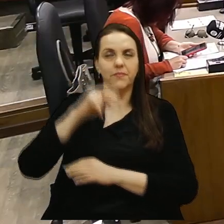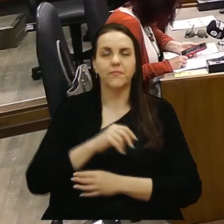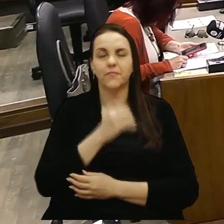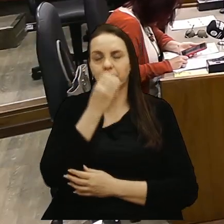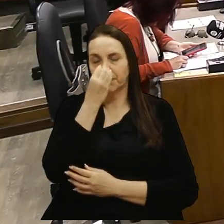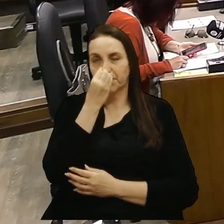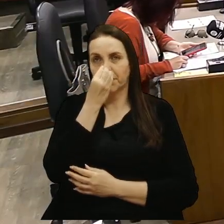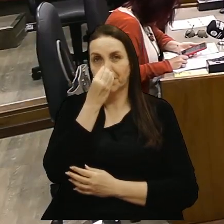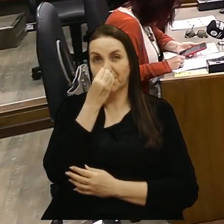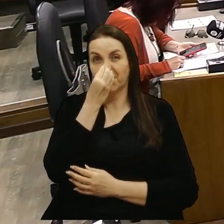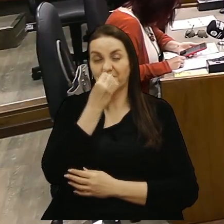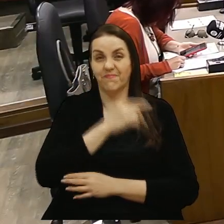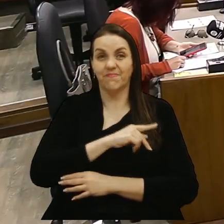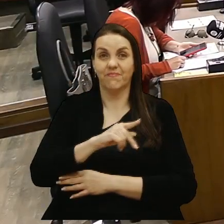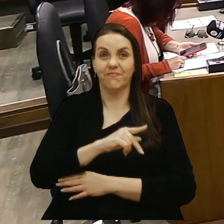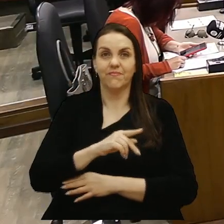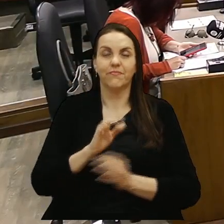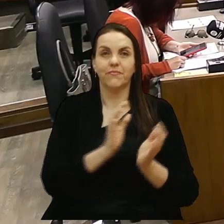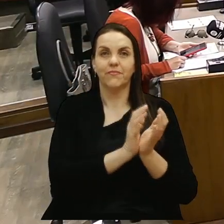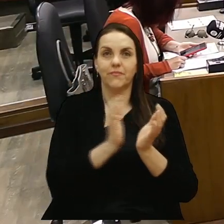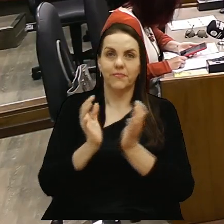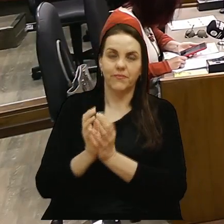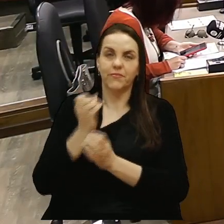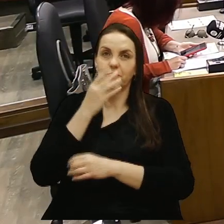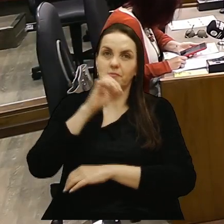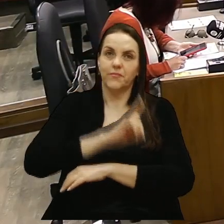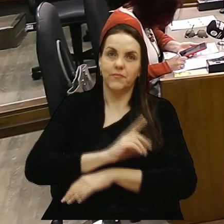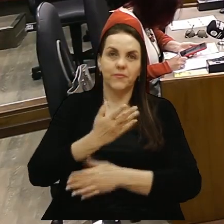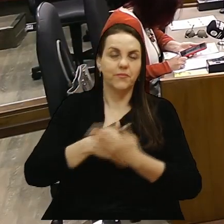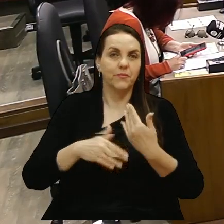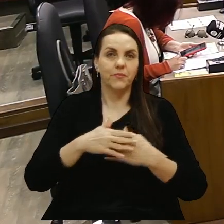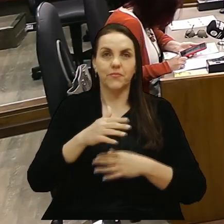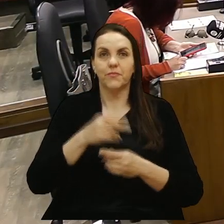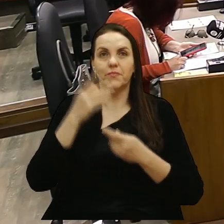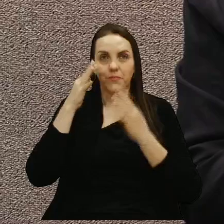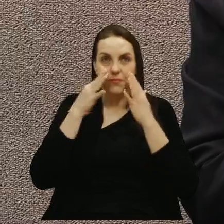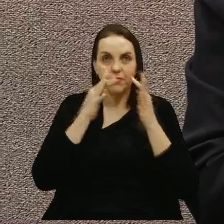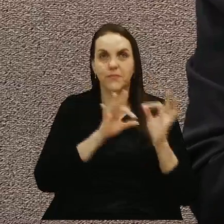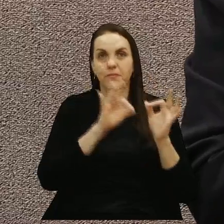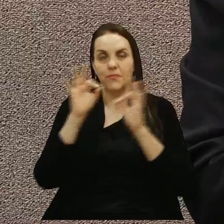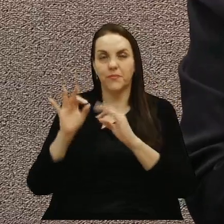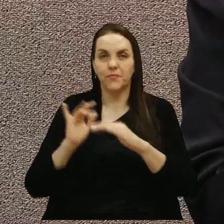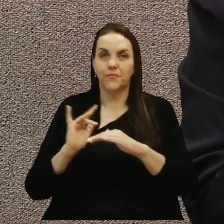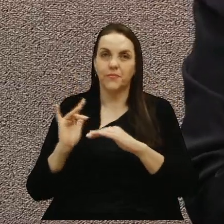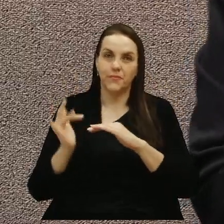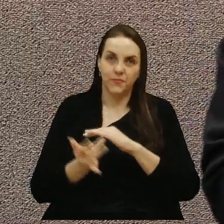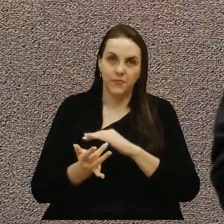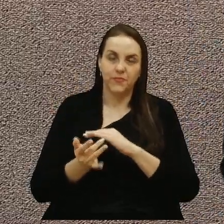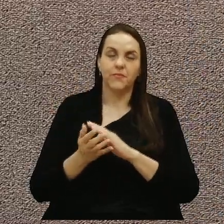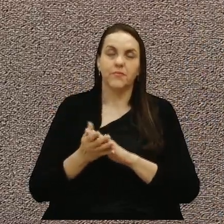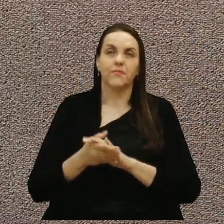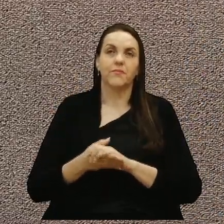Senhor presidente, nobres pares, bom dia a todos que nos assistem pelas redes sociais.